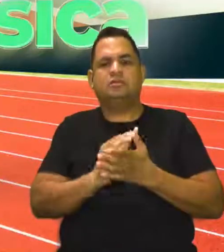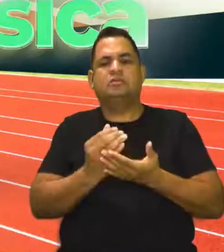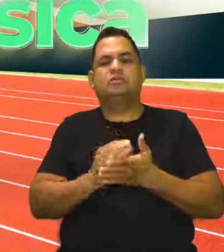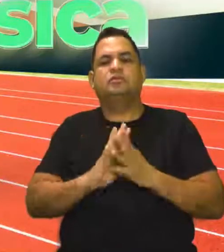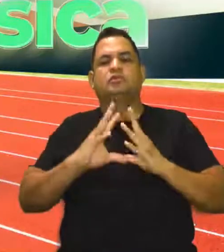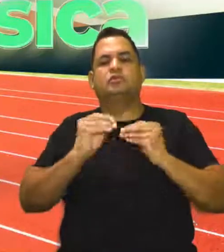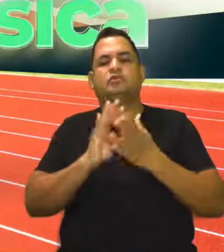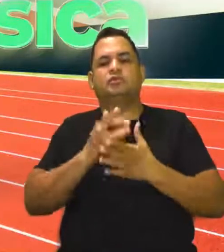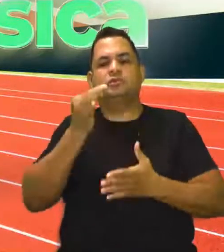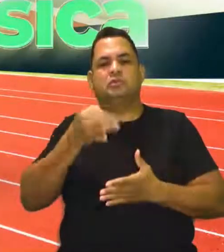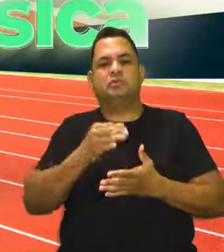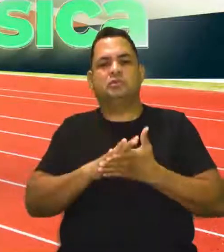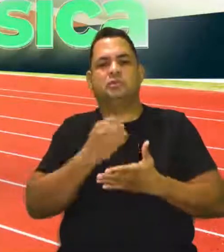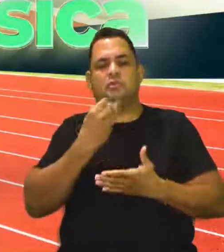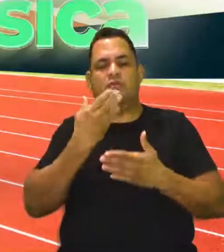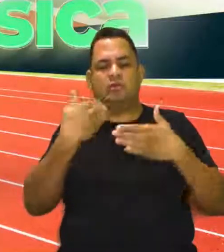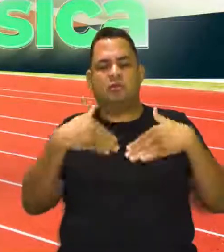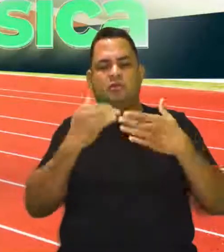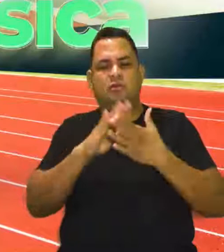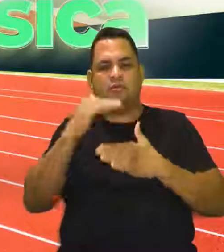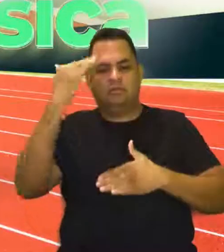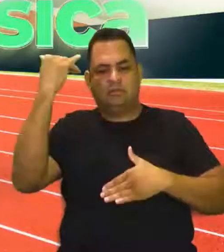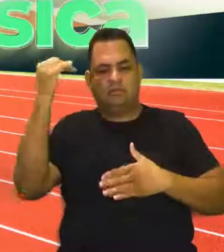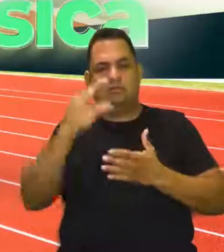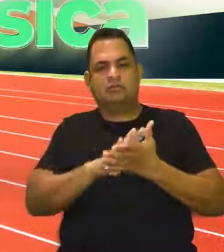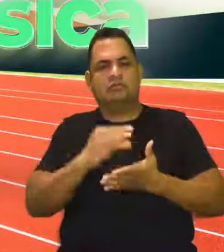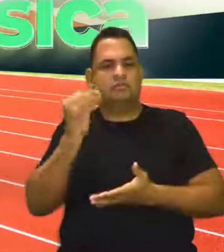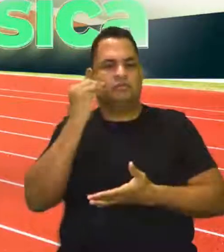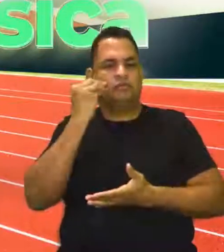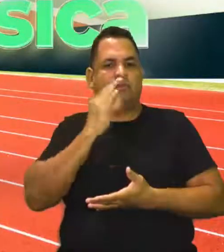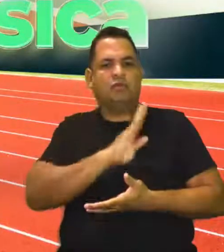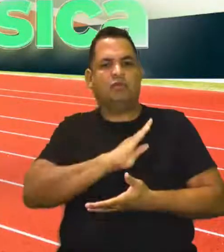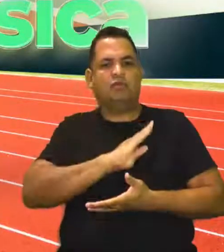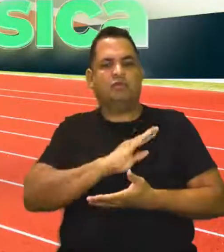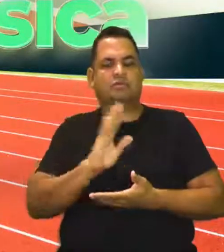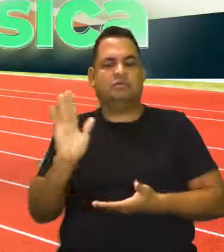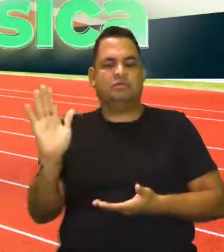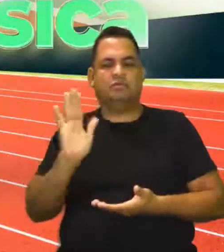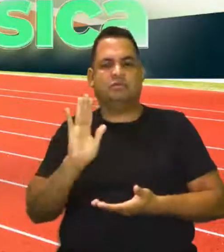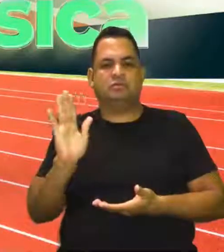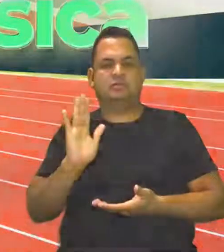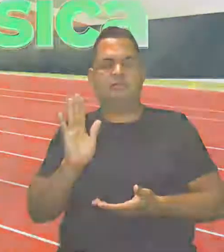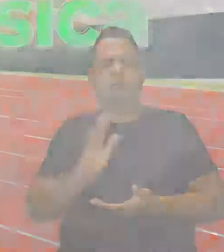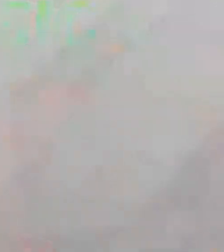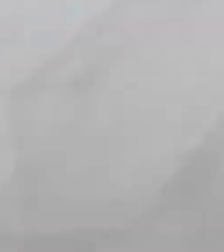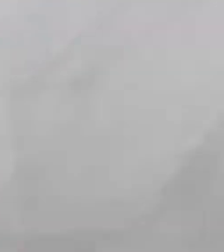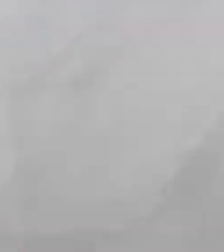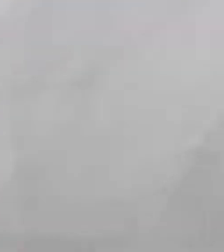certo. Boa prova para vocês, sucesso, beijo no coração e até a próxima. Tchau, gente!